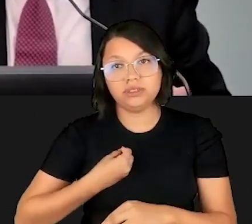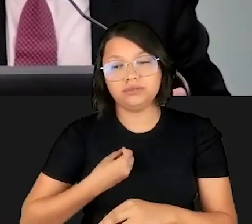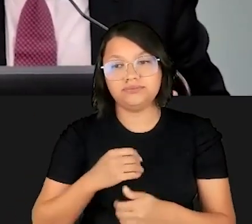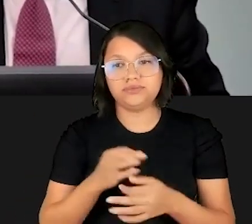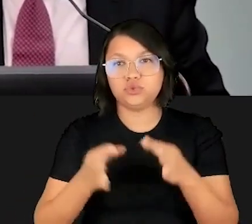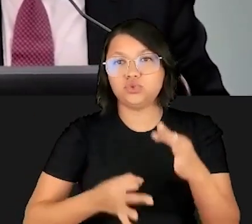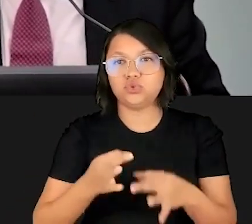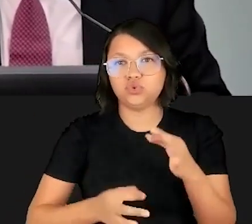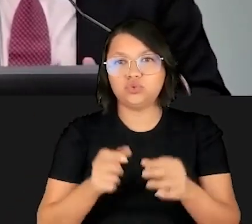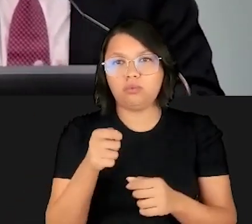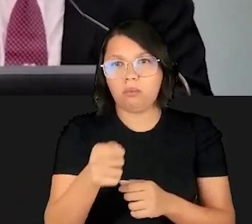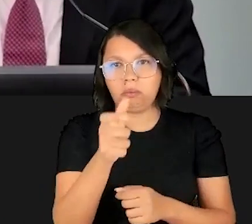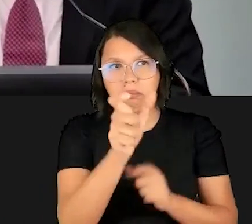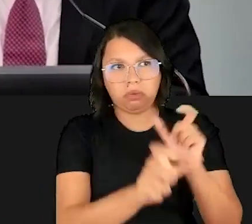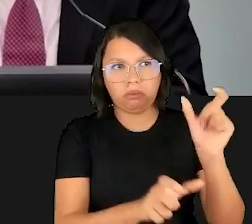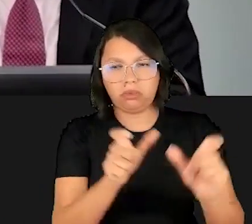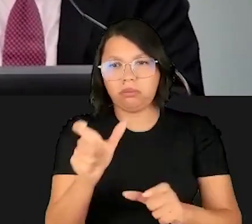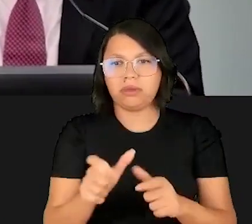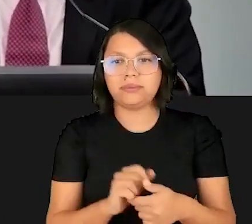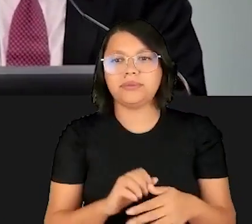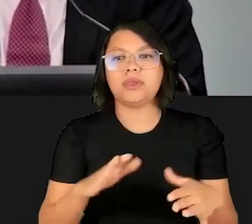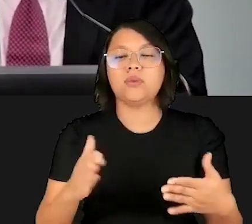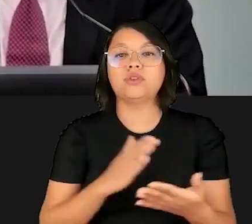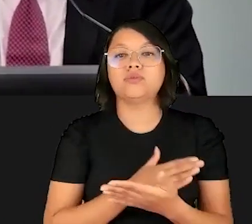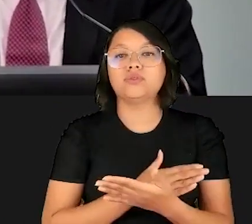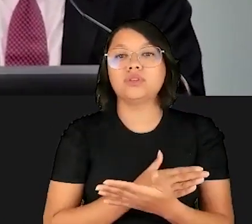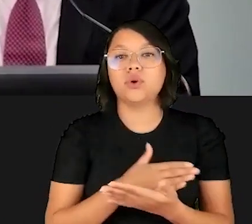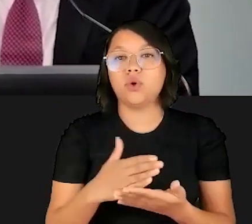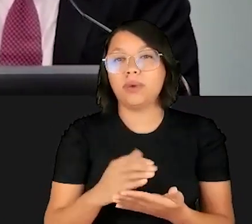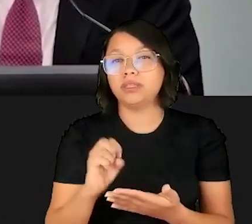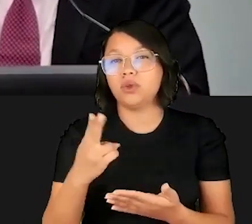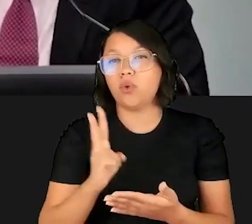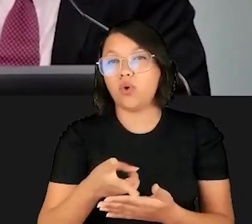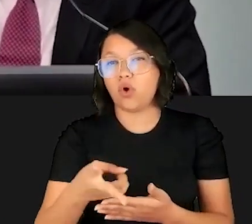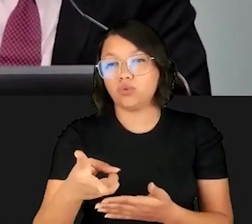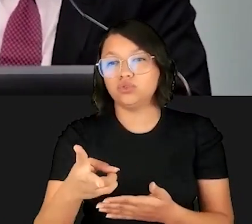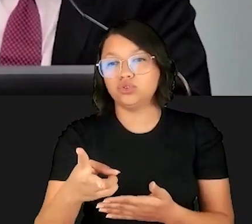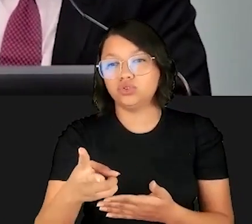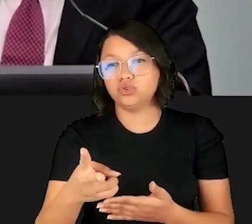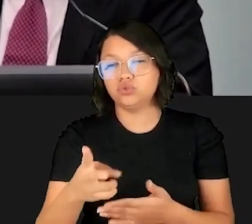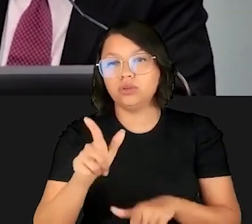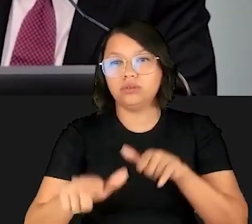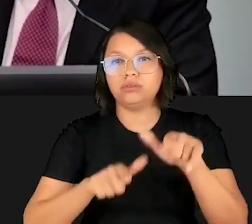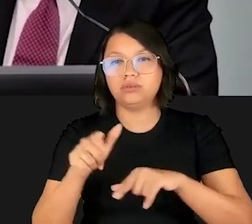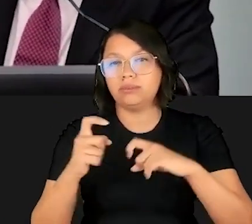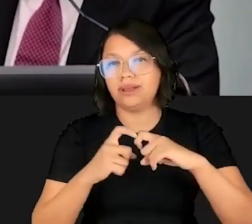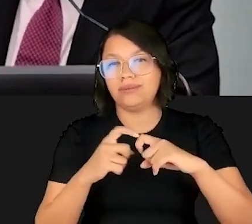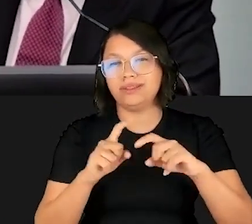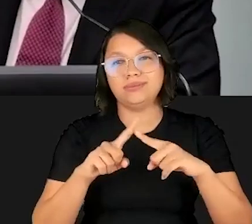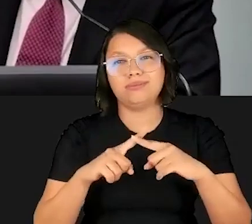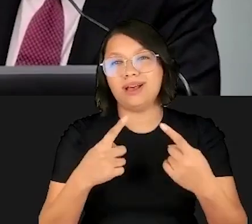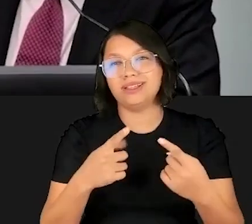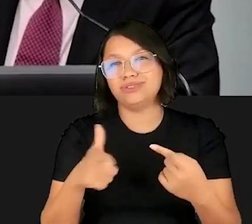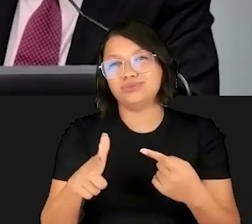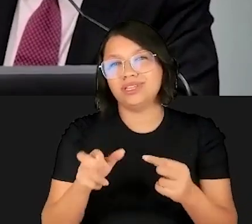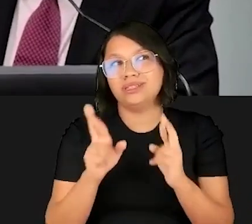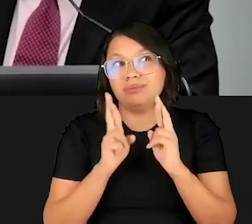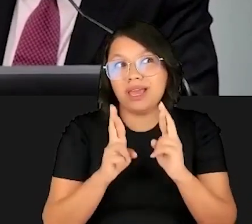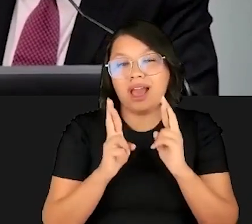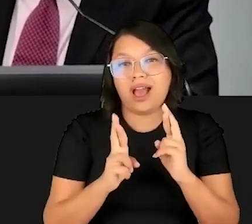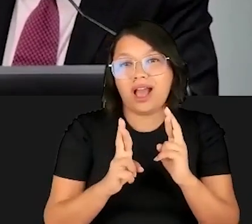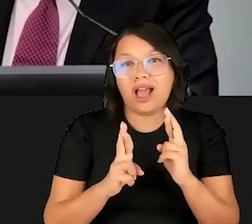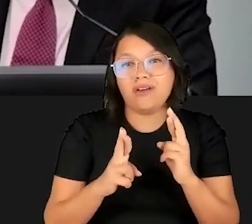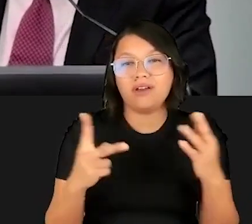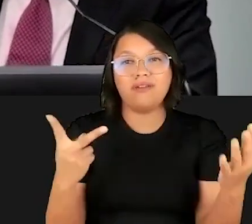obstinação terapêutica é quando você inicia ou continua uma ação médica sem expectativa de um resultado realmente importante de cura ou de prolongamento